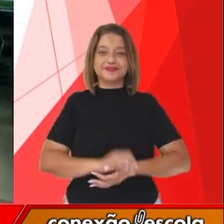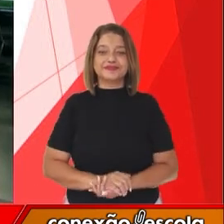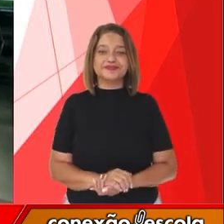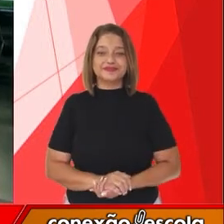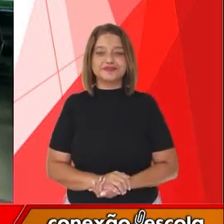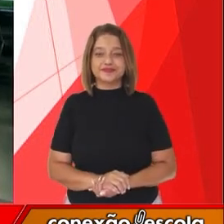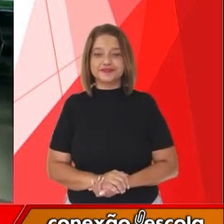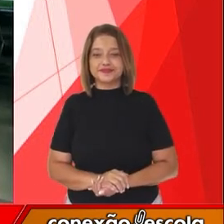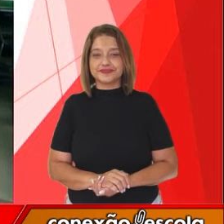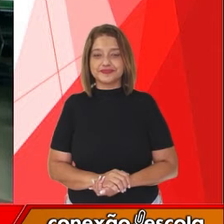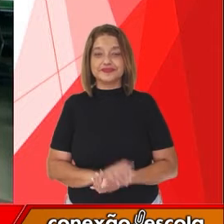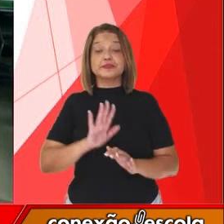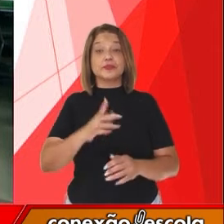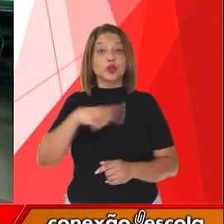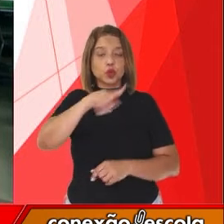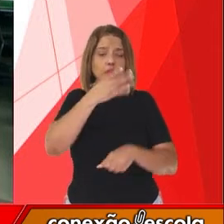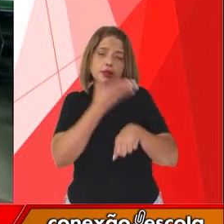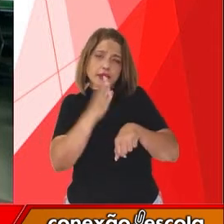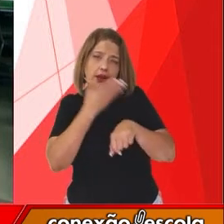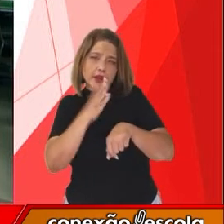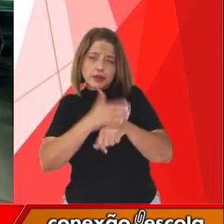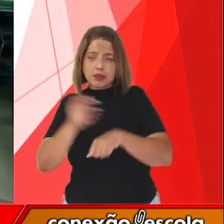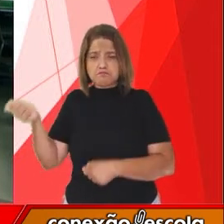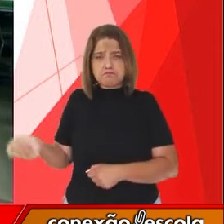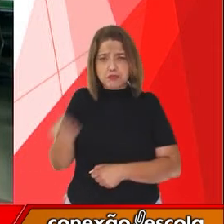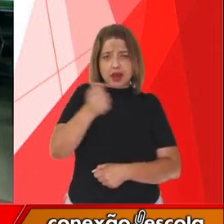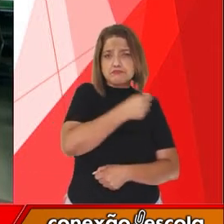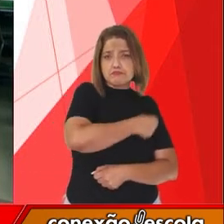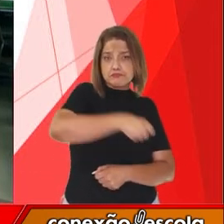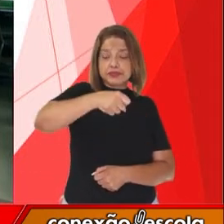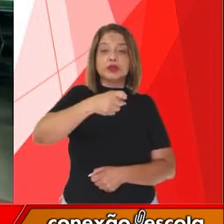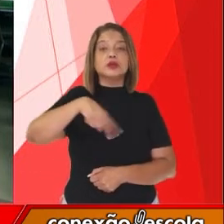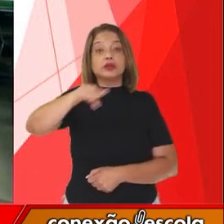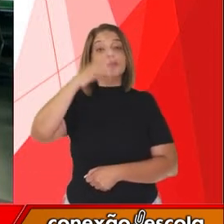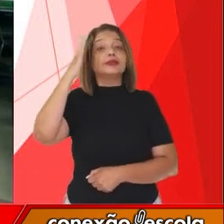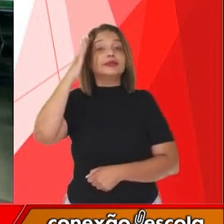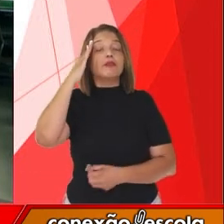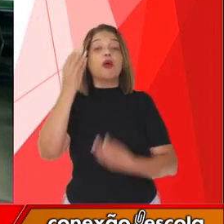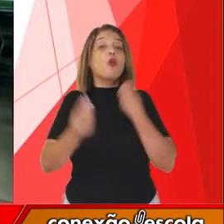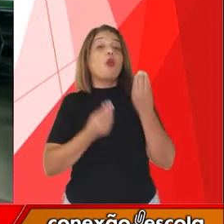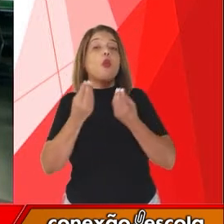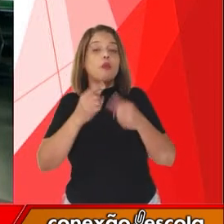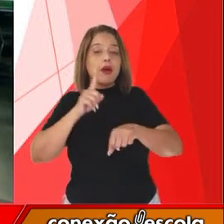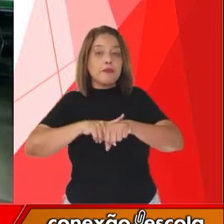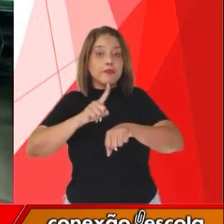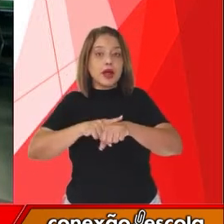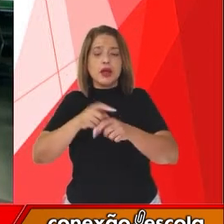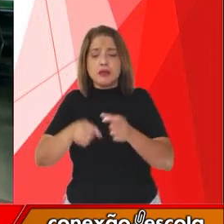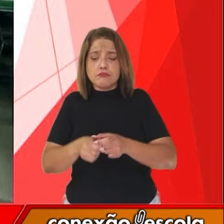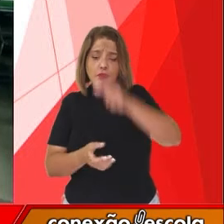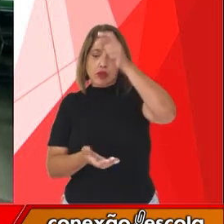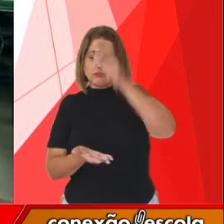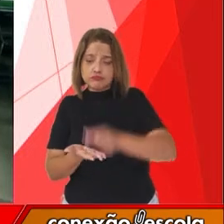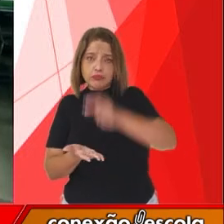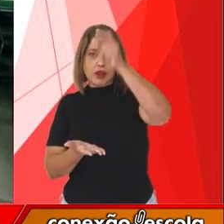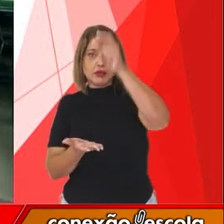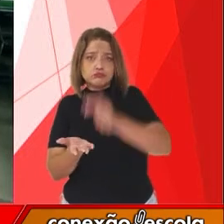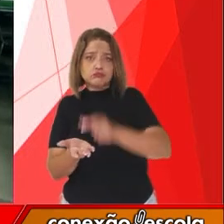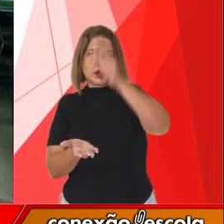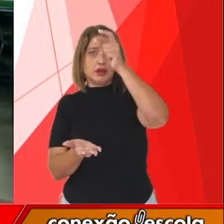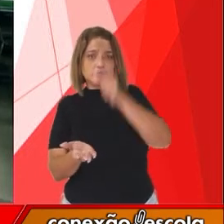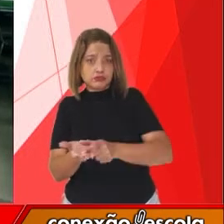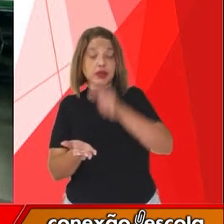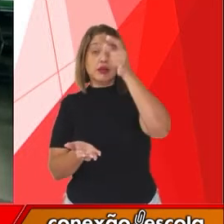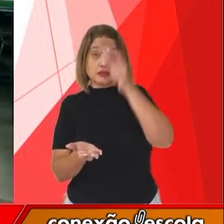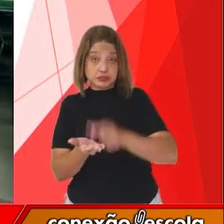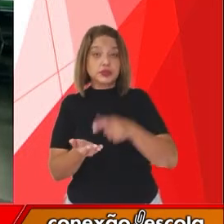tênis. Para a gente treinar o tênis, a gente precisa ter uma noção do tempo de bola, o tempo que a bolinha leva para subir e descer. E